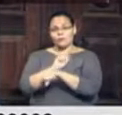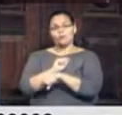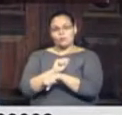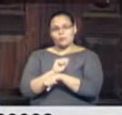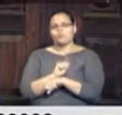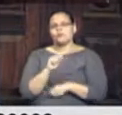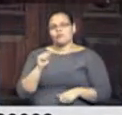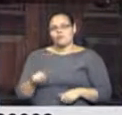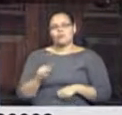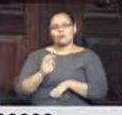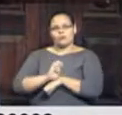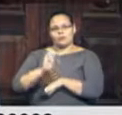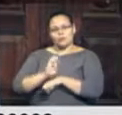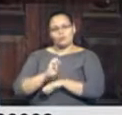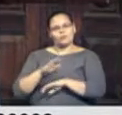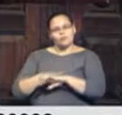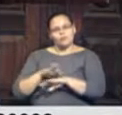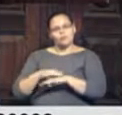cumpra